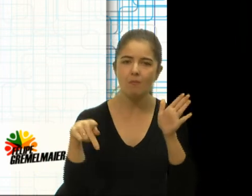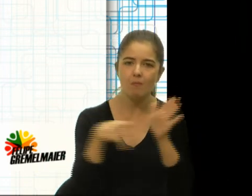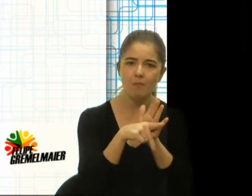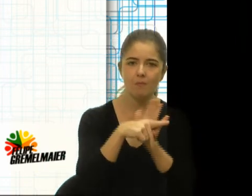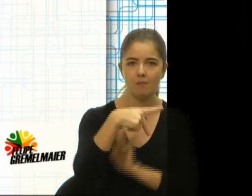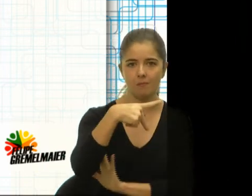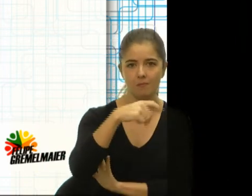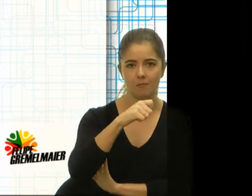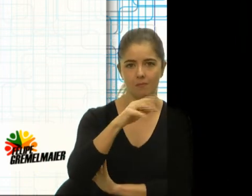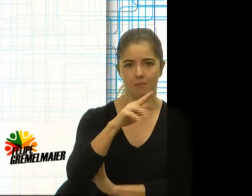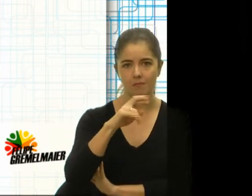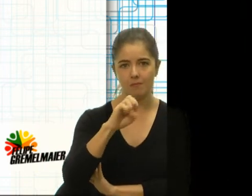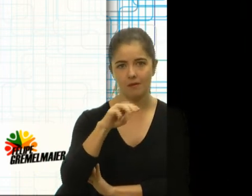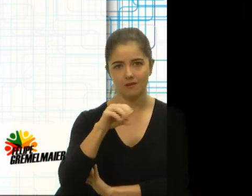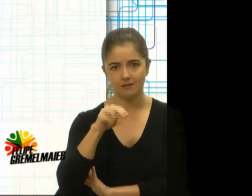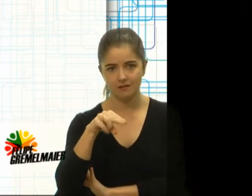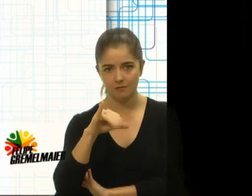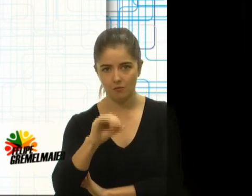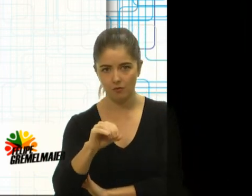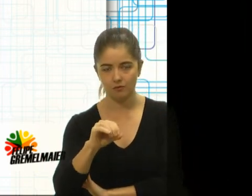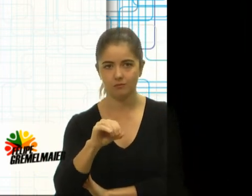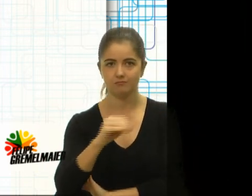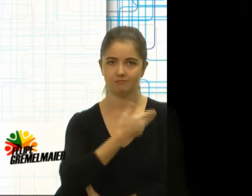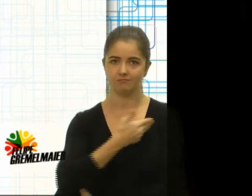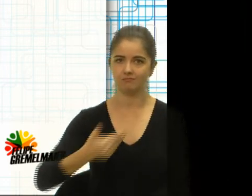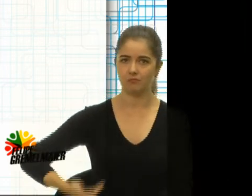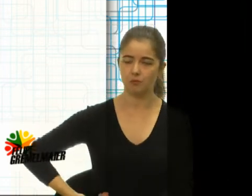ser uma situação de